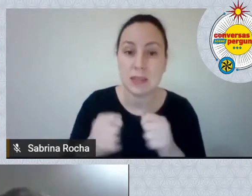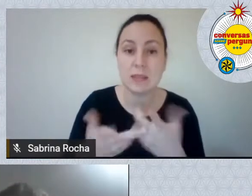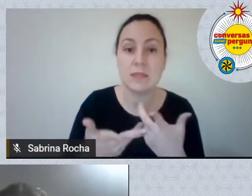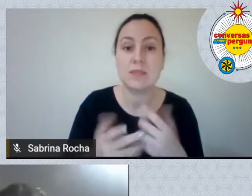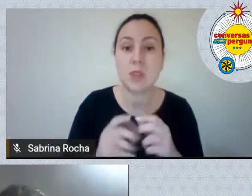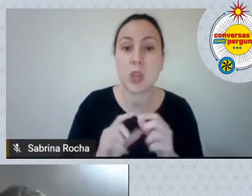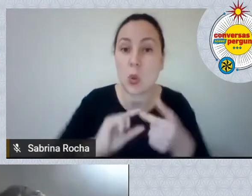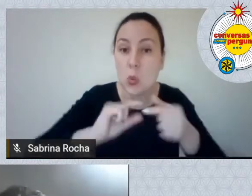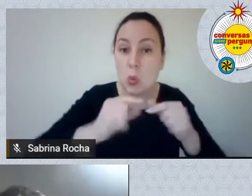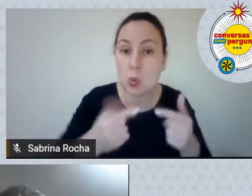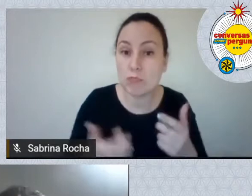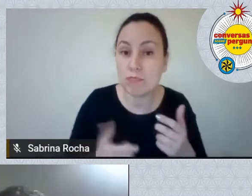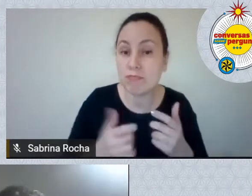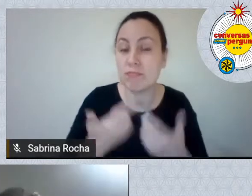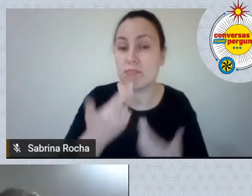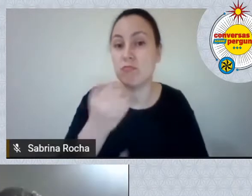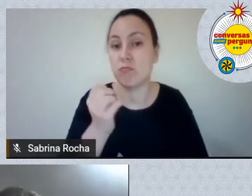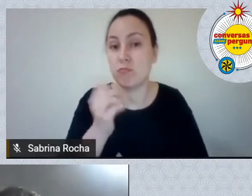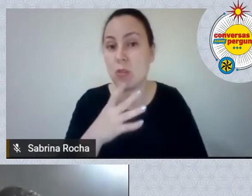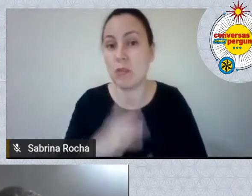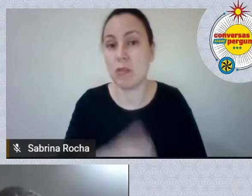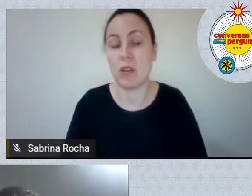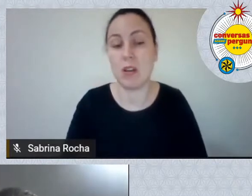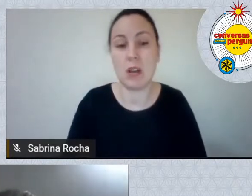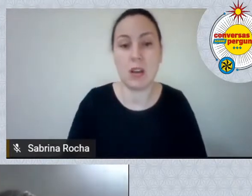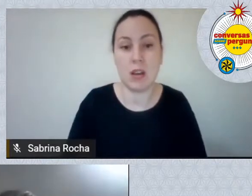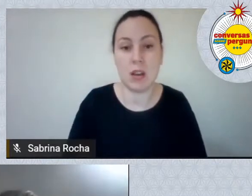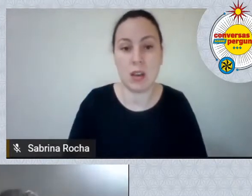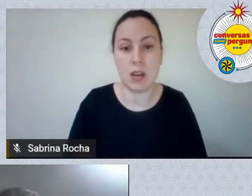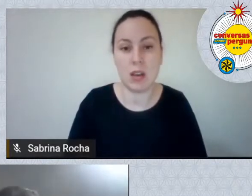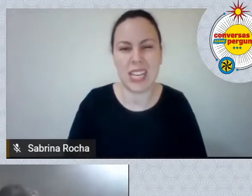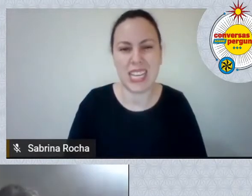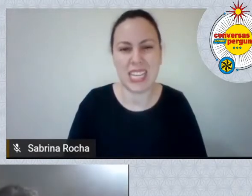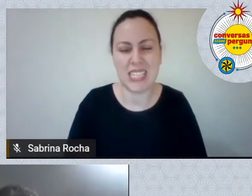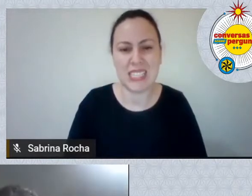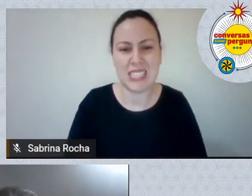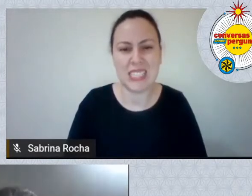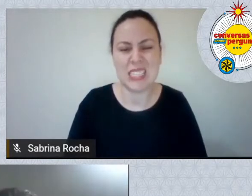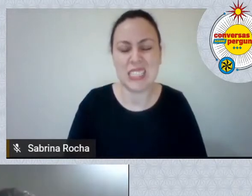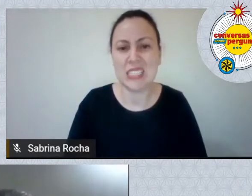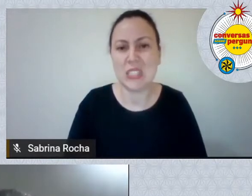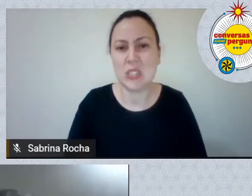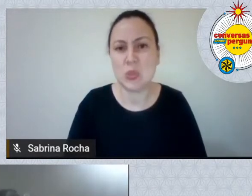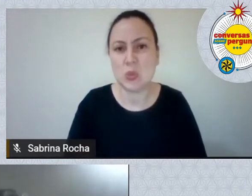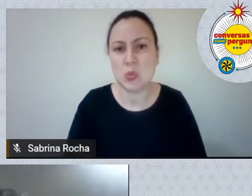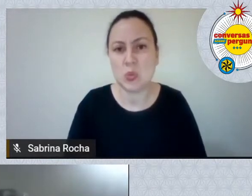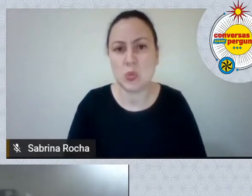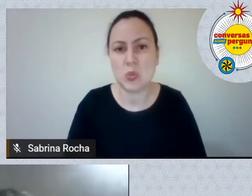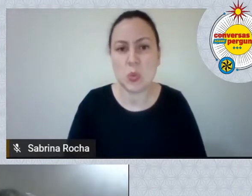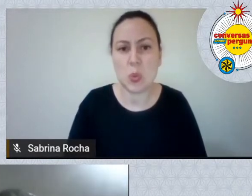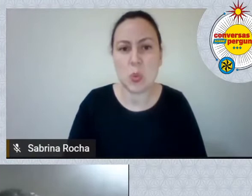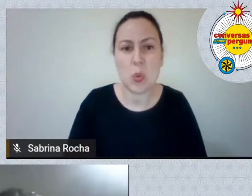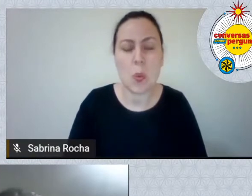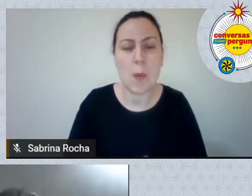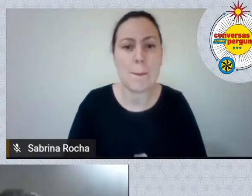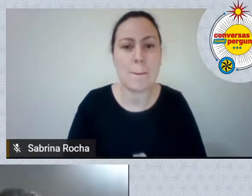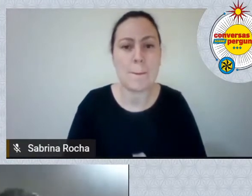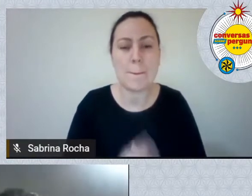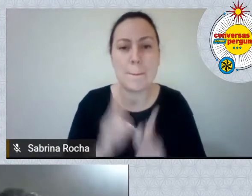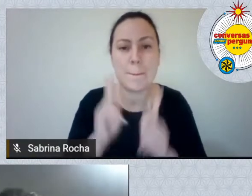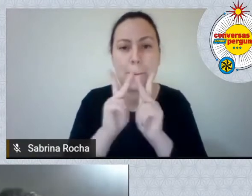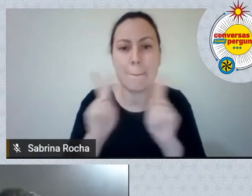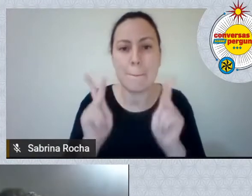estão vindo. Né? Há afetos, eu não diria que eles pacificam, mas eles mudam a gramática das nossas